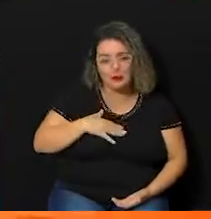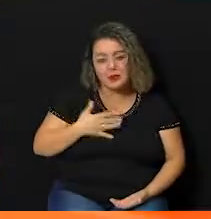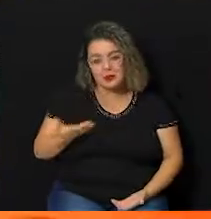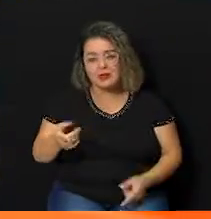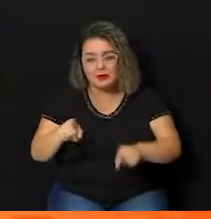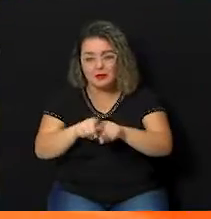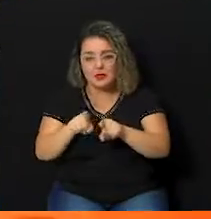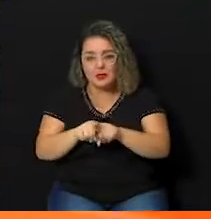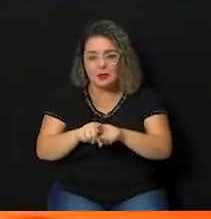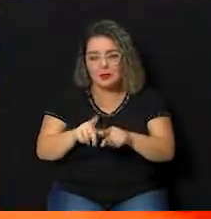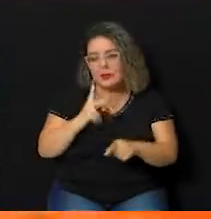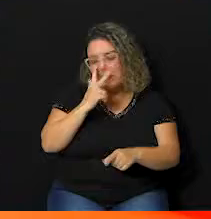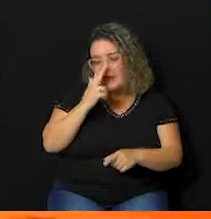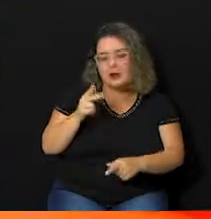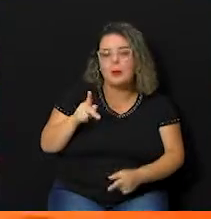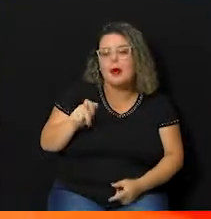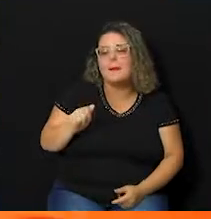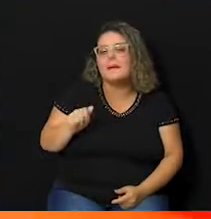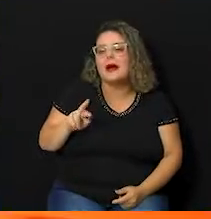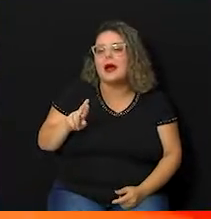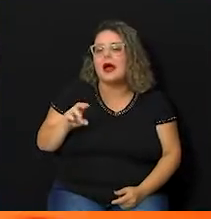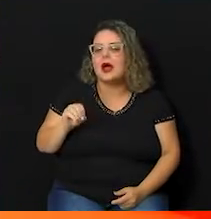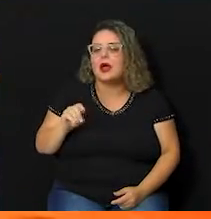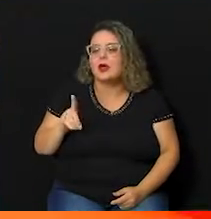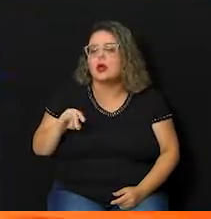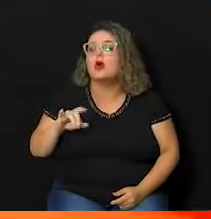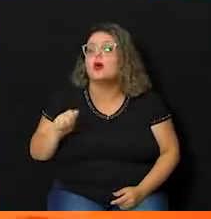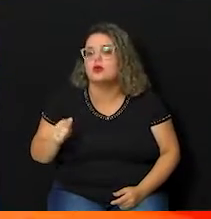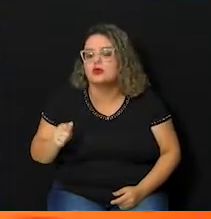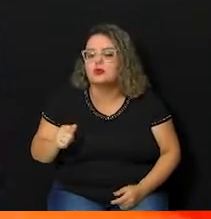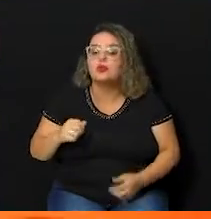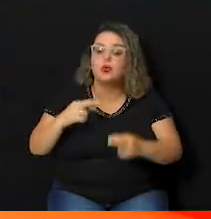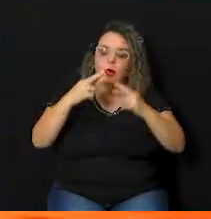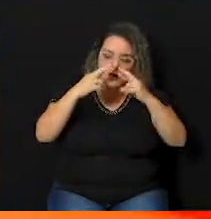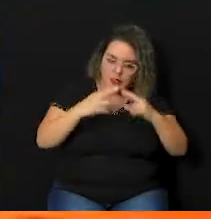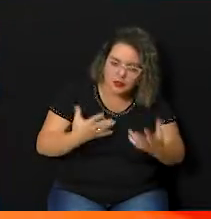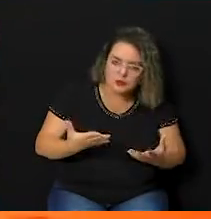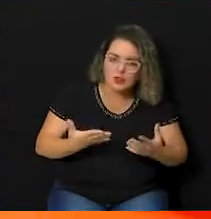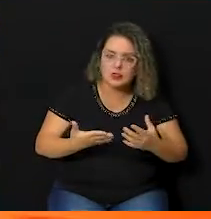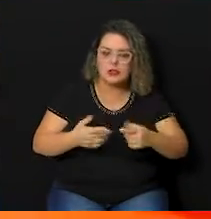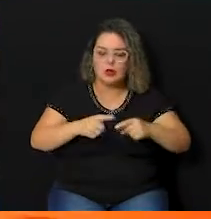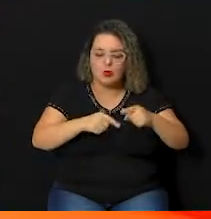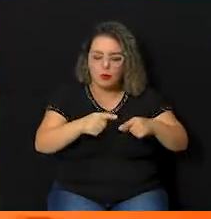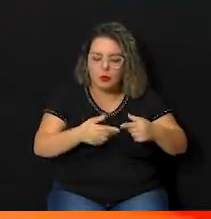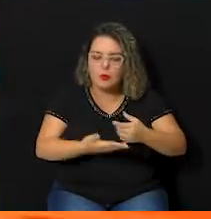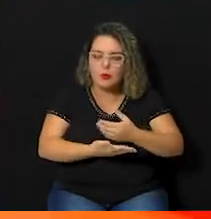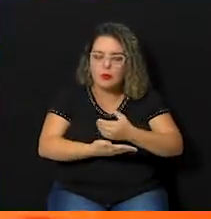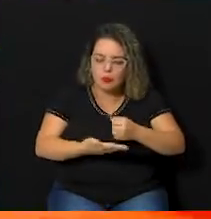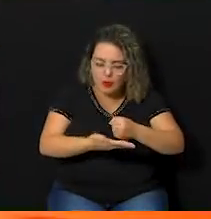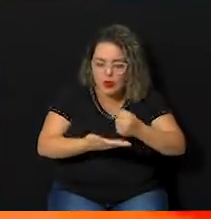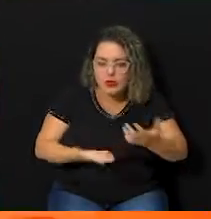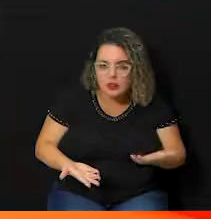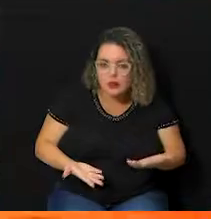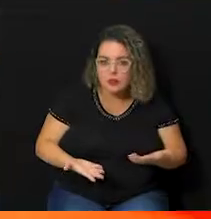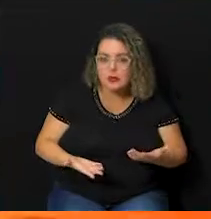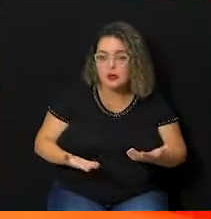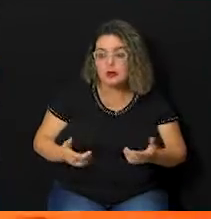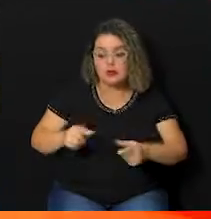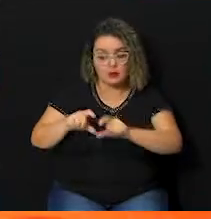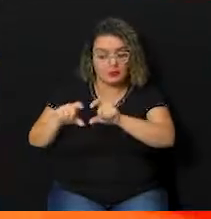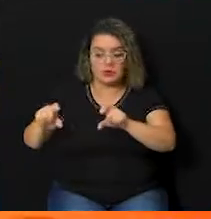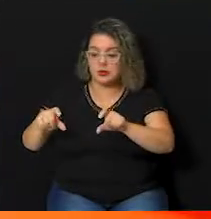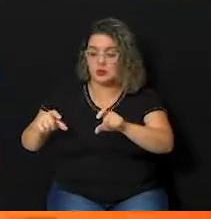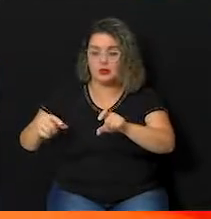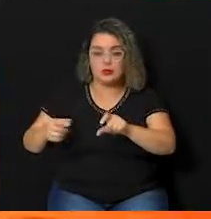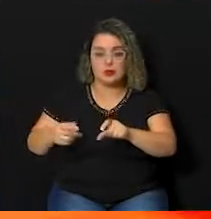uma paródia, né? Eu vou pegar o que tá ali, vou respeitar o material fonte, mas vai ter uma hora que vai começar a ter vida própria. O Crepusculinho mesmo,